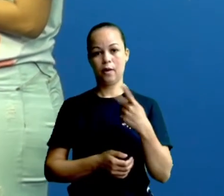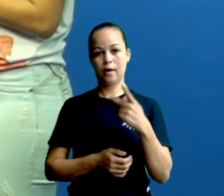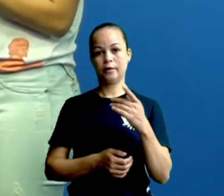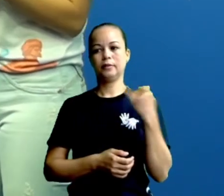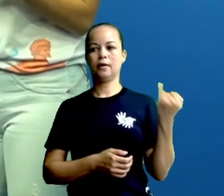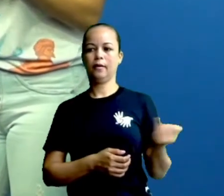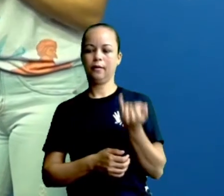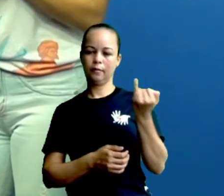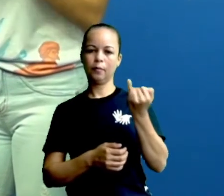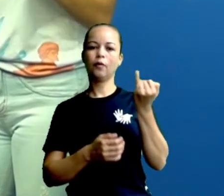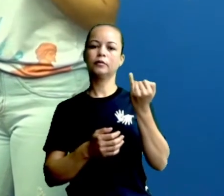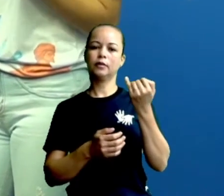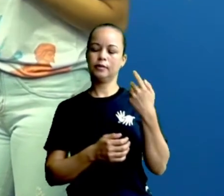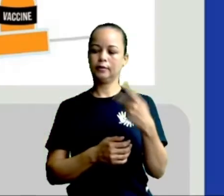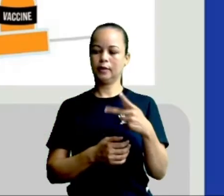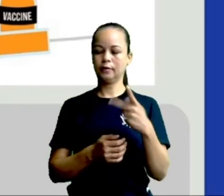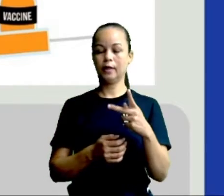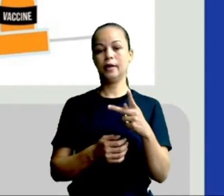importância desse